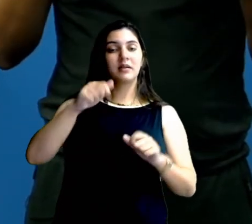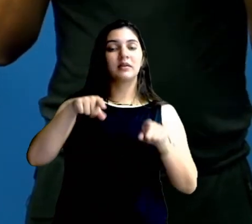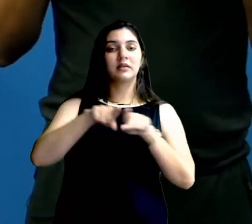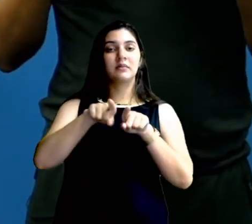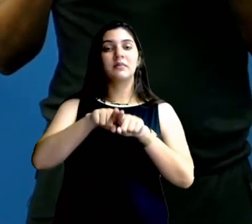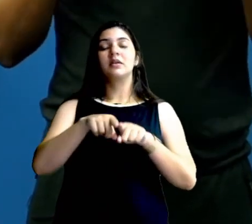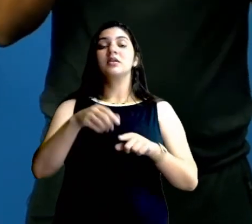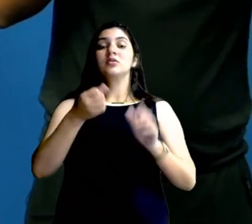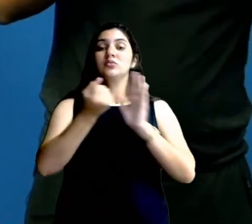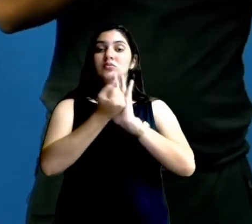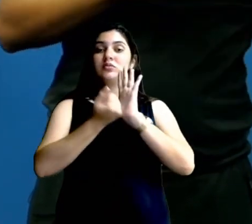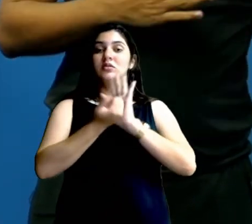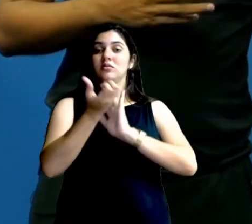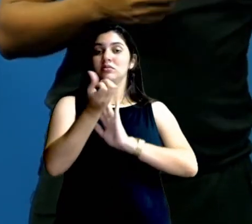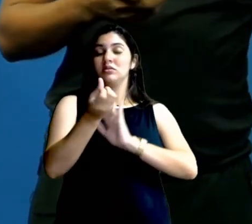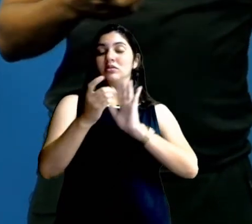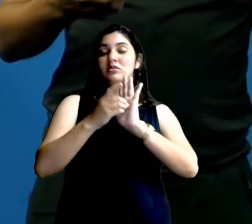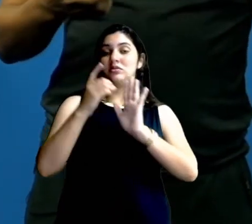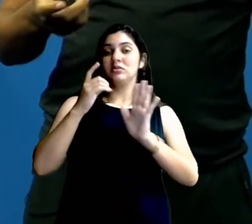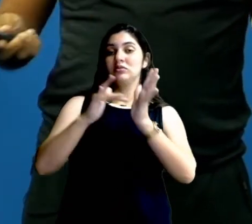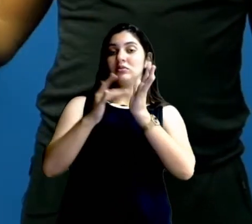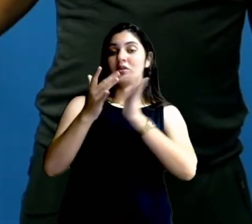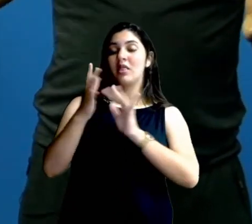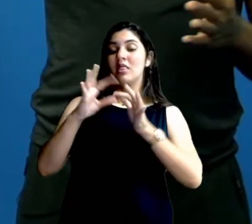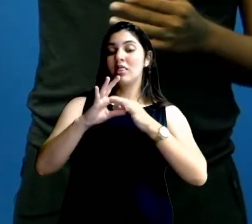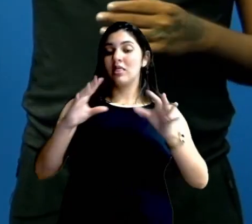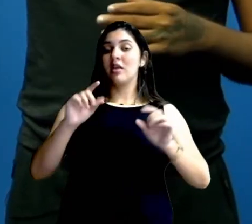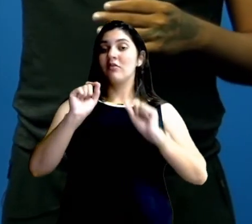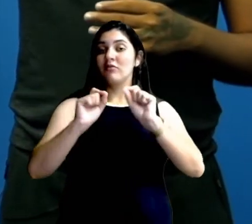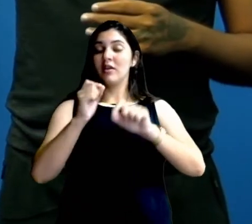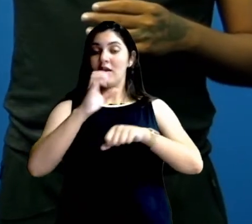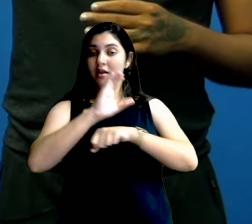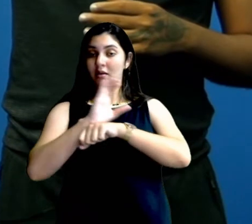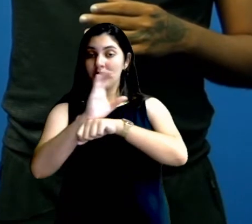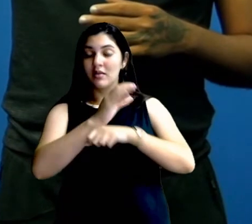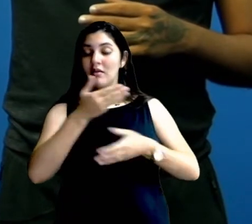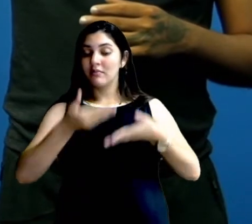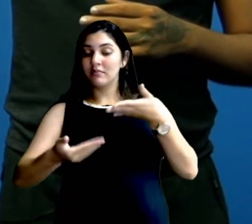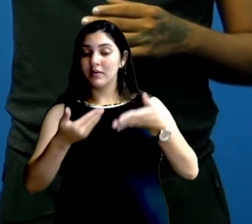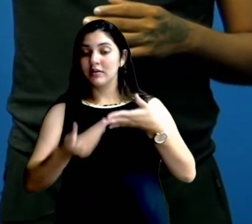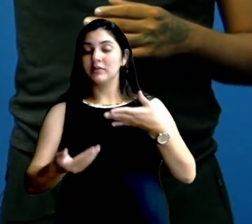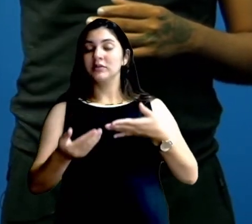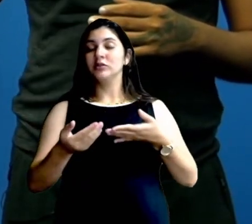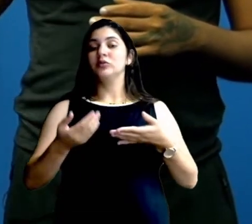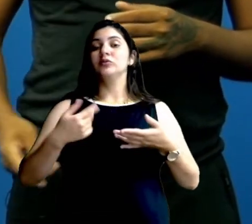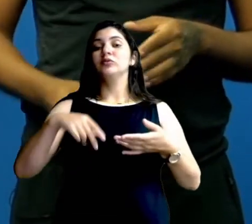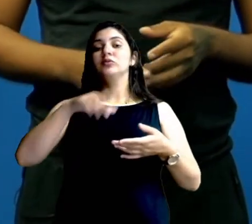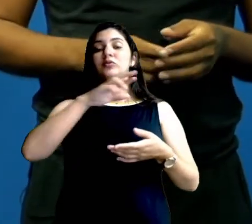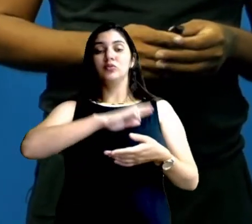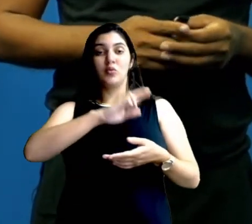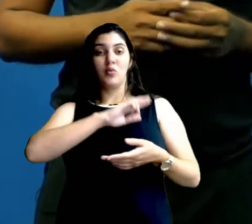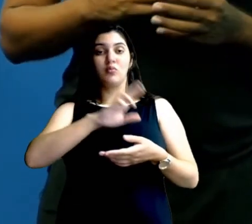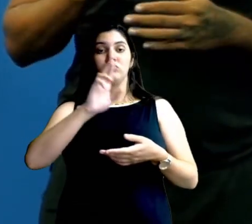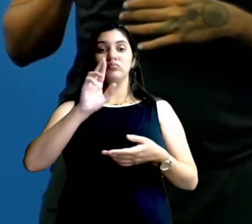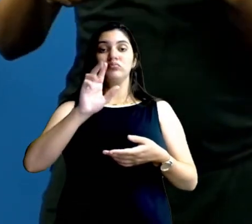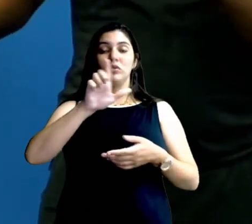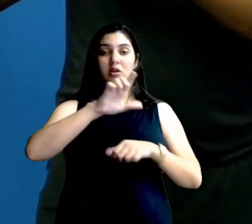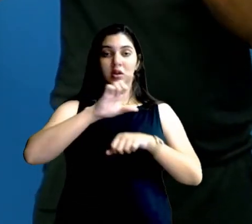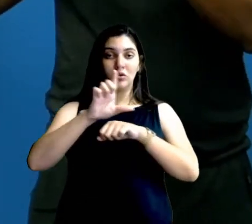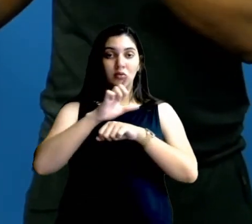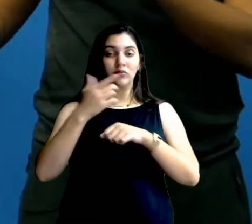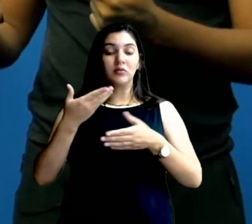século 6 antes de Cristo Deixa de ser a a capital né do reino de cocho certo